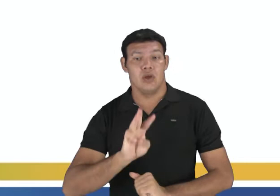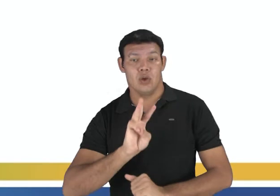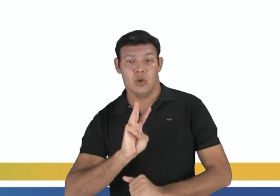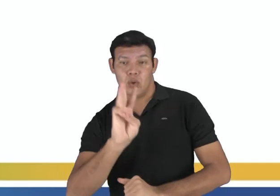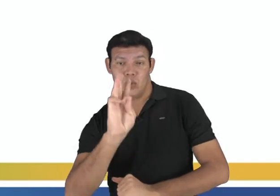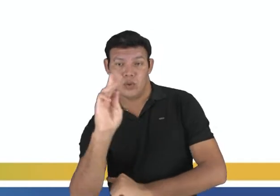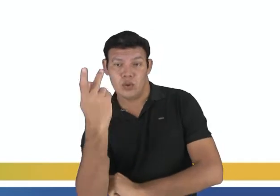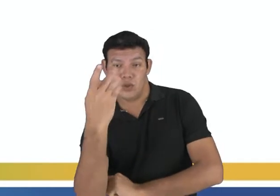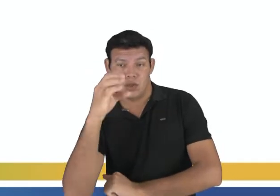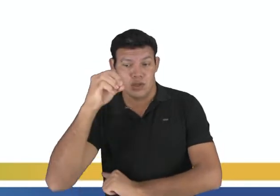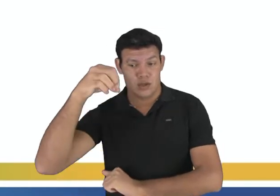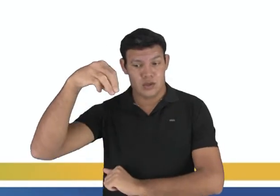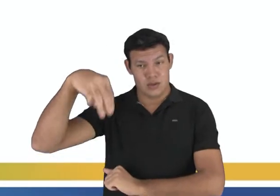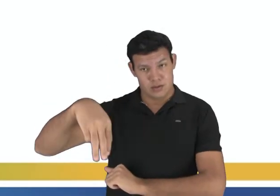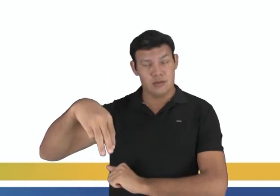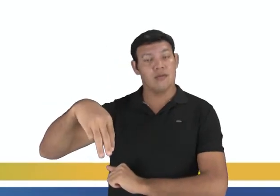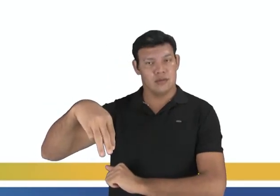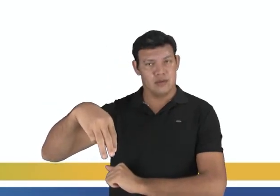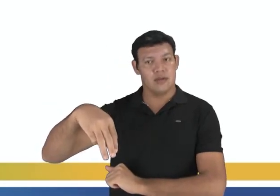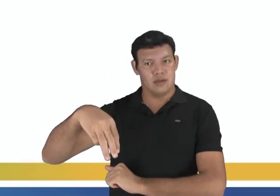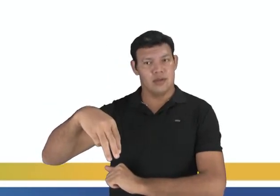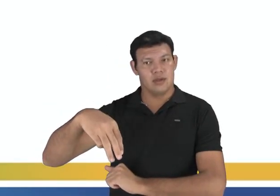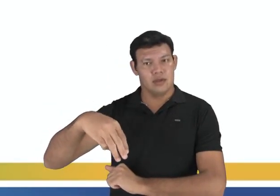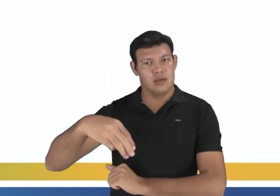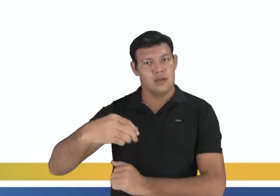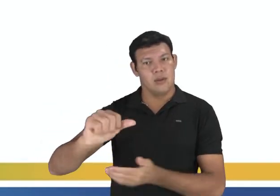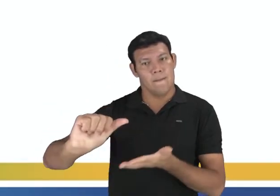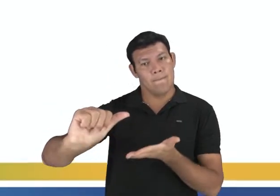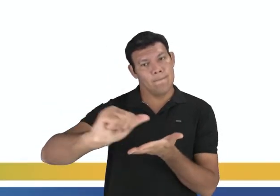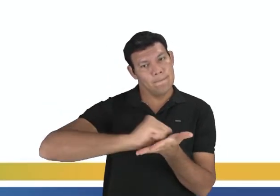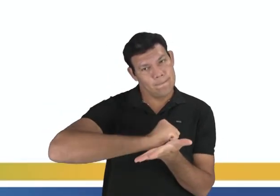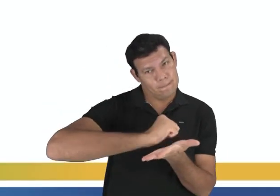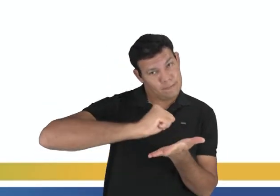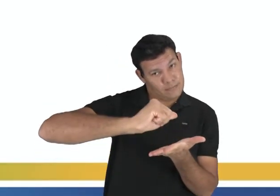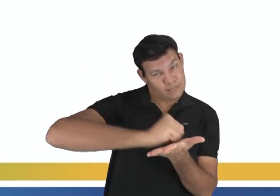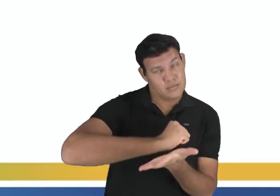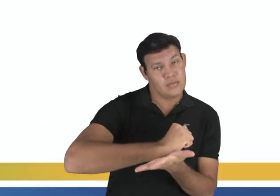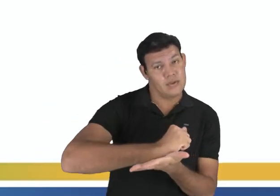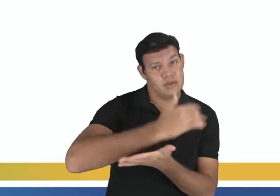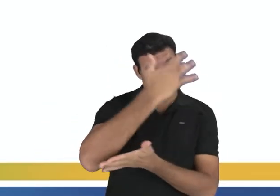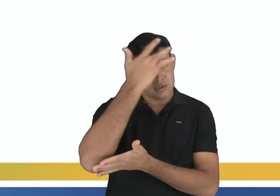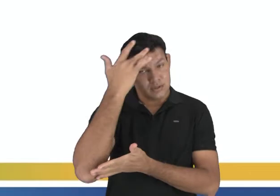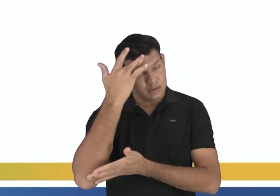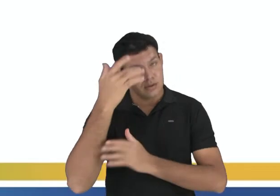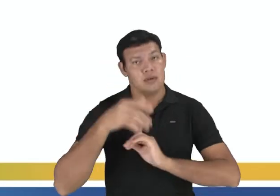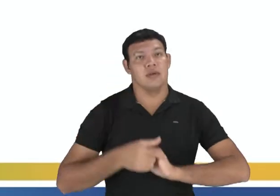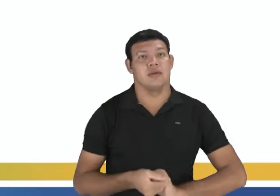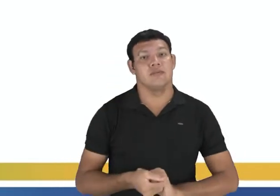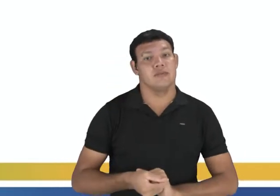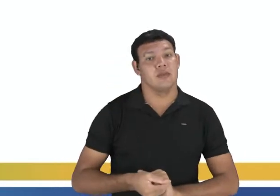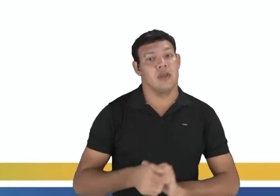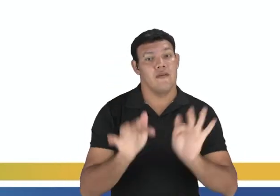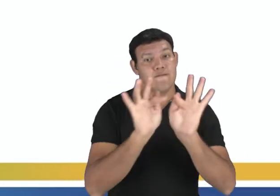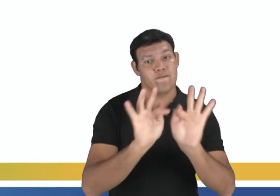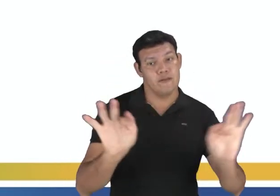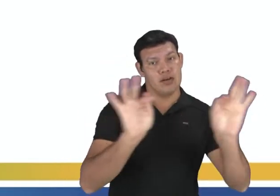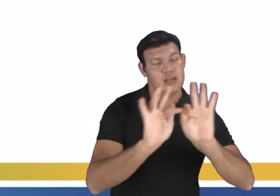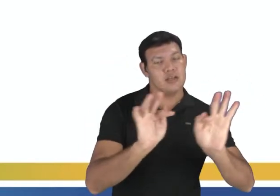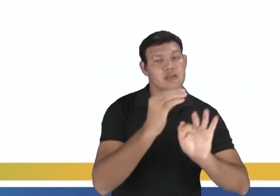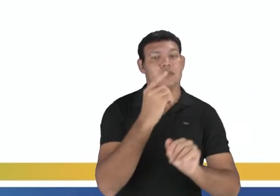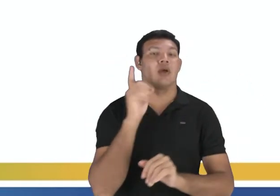para determinar quem recebeu uma ação de alguém. Atenção aí nessa primeira frase de